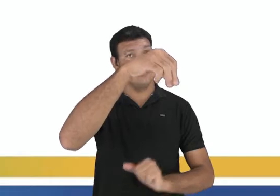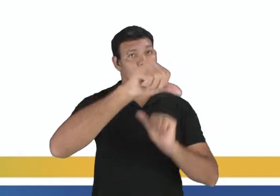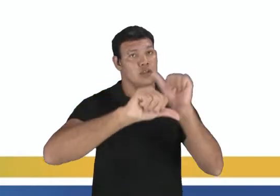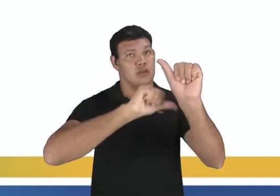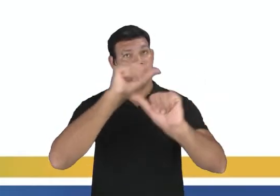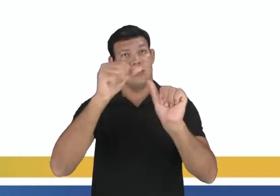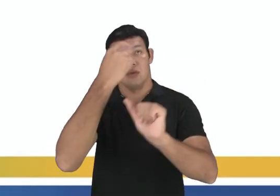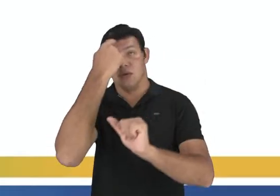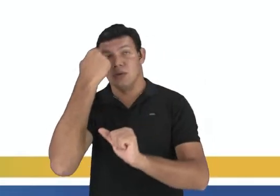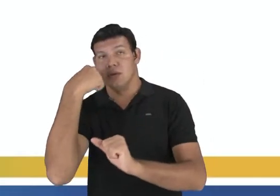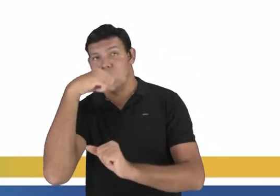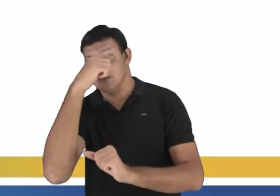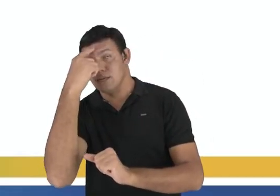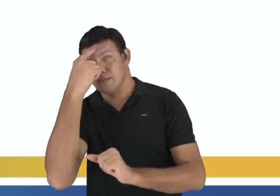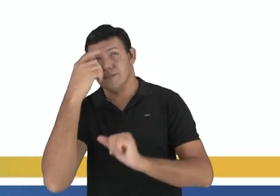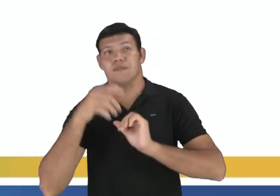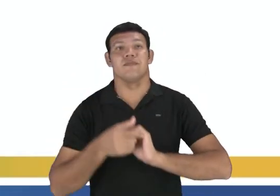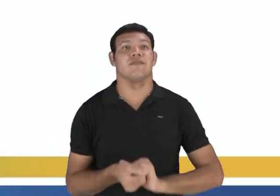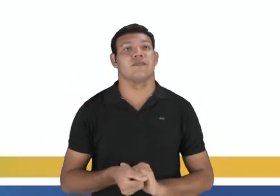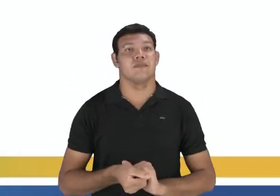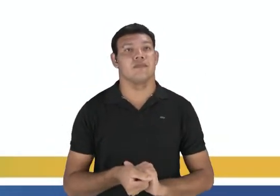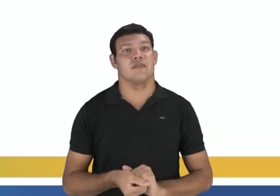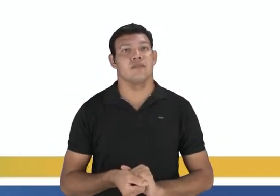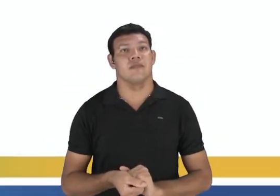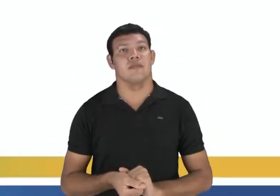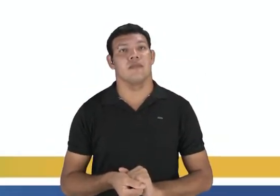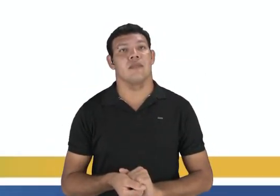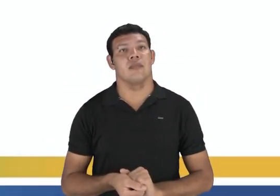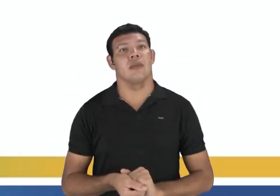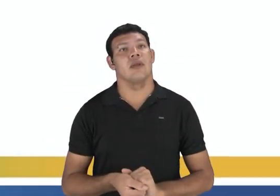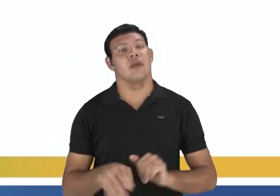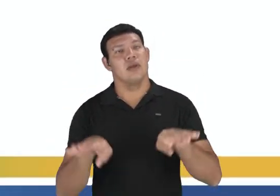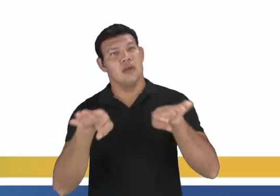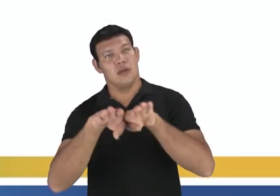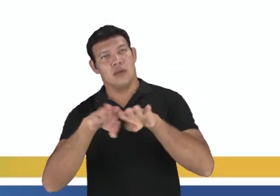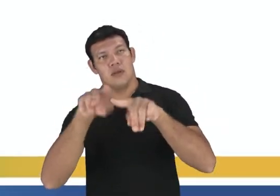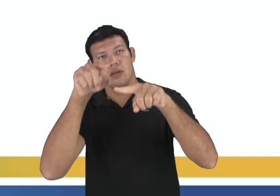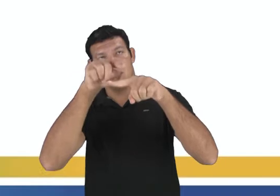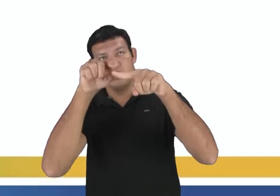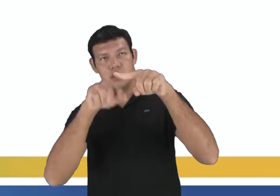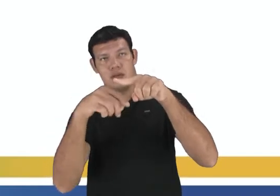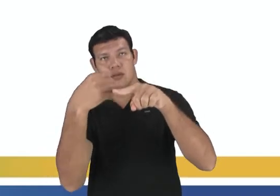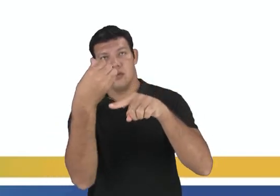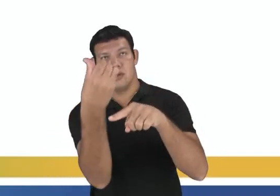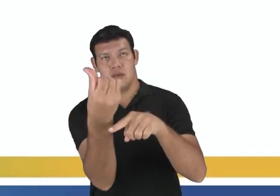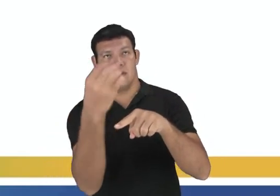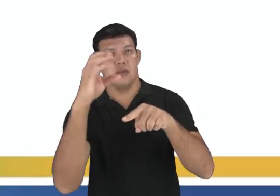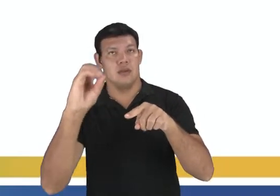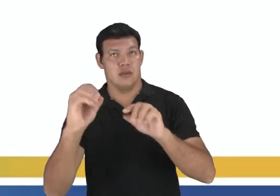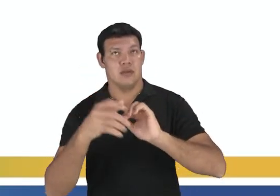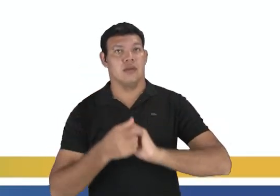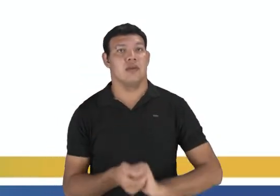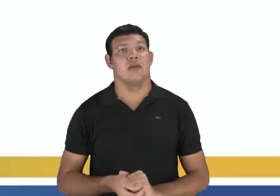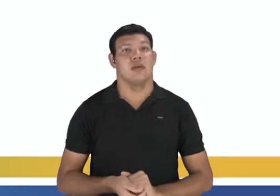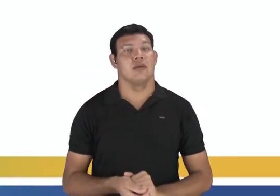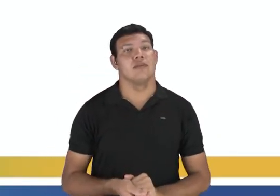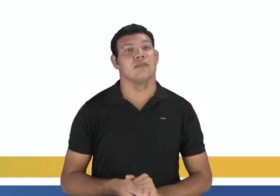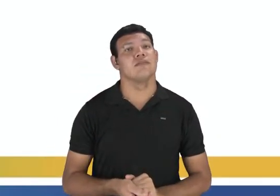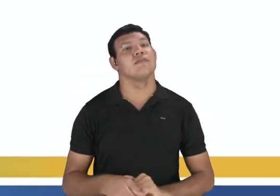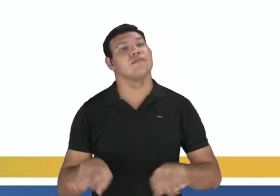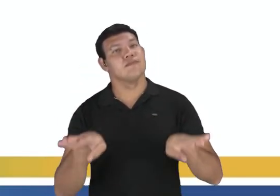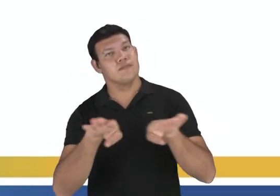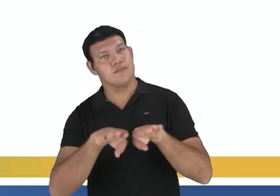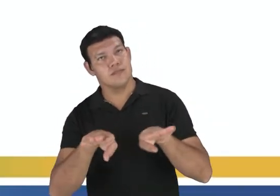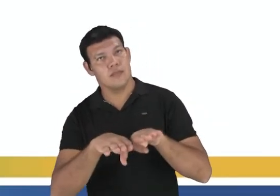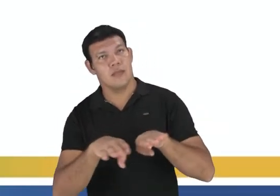para hora. E aí nós vamos dividir por 60. Da mesma forma acontece se eu estiver em horas